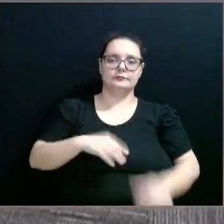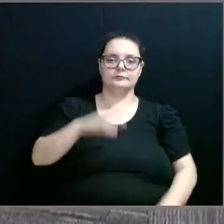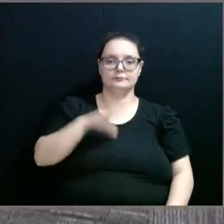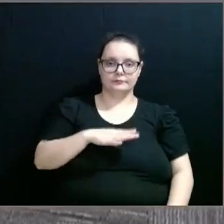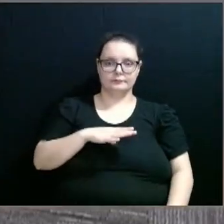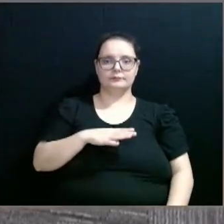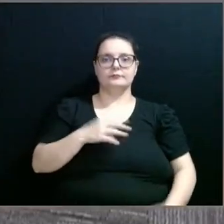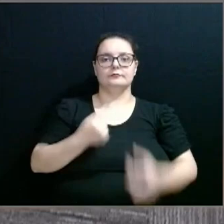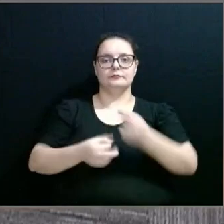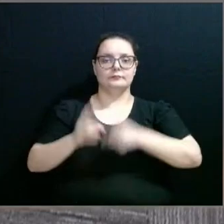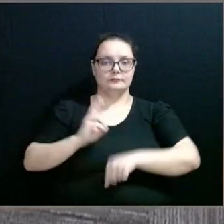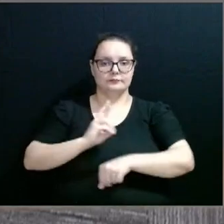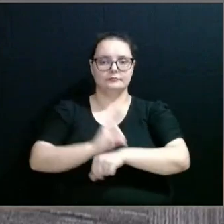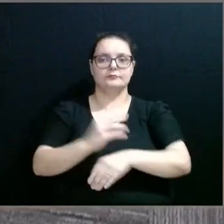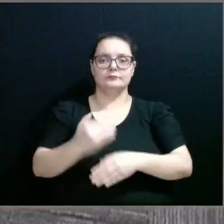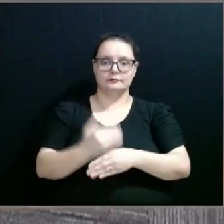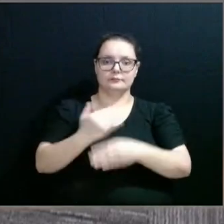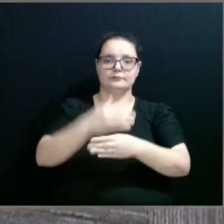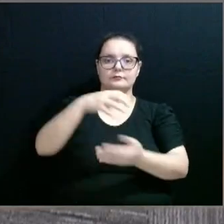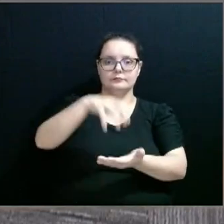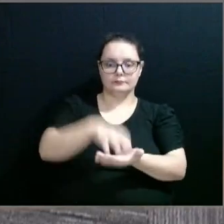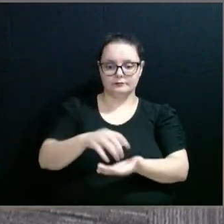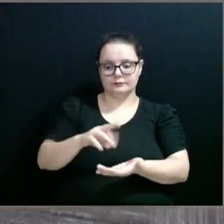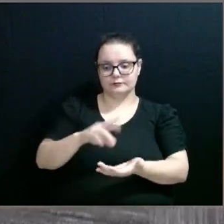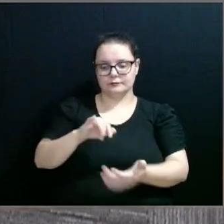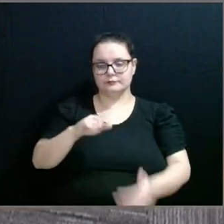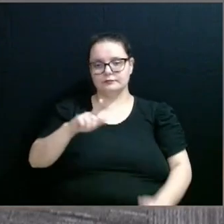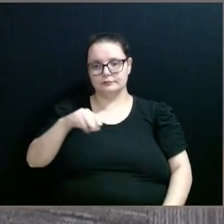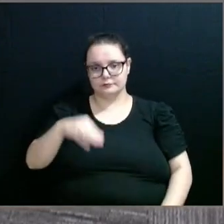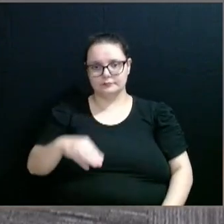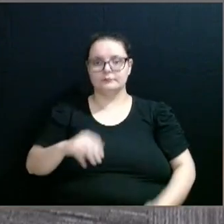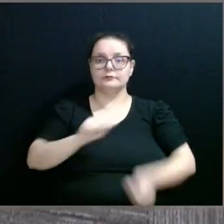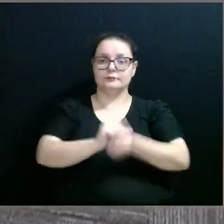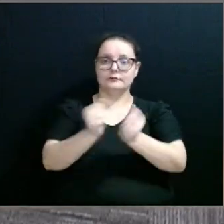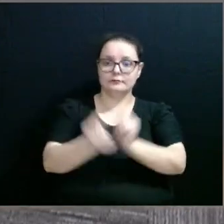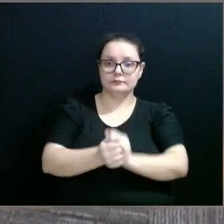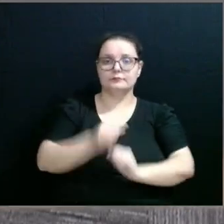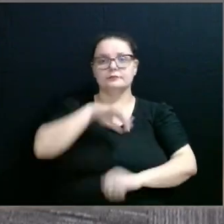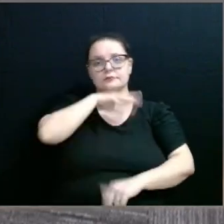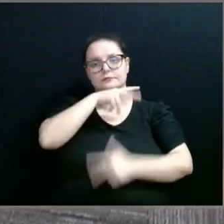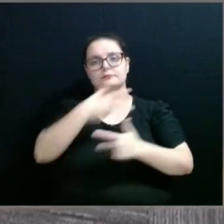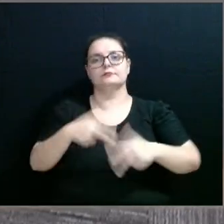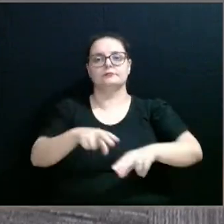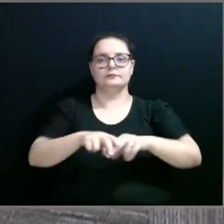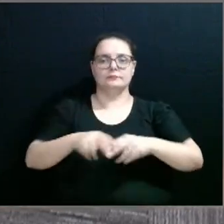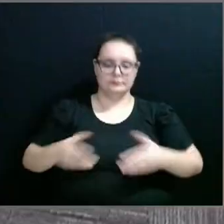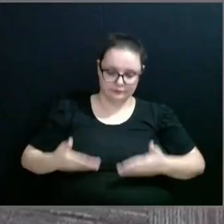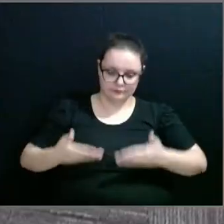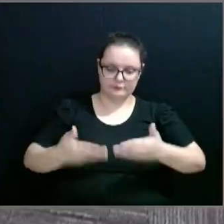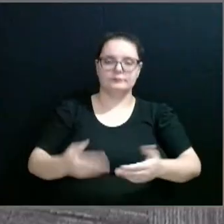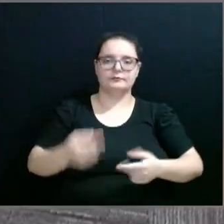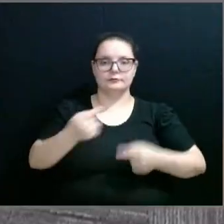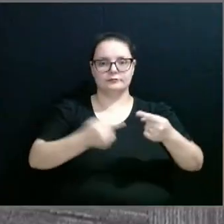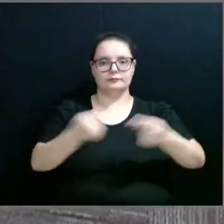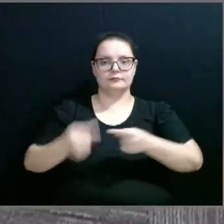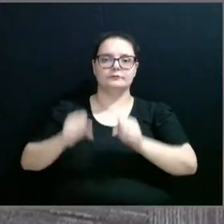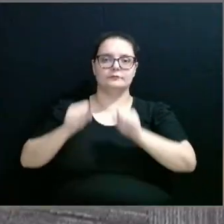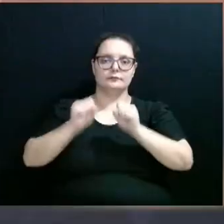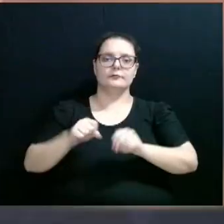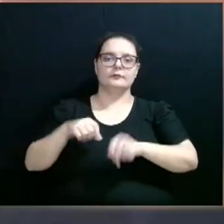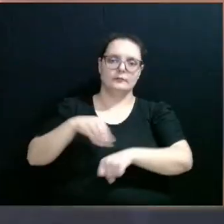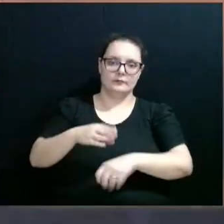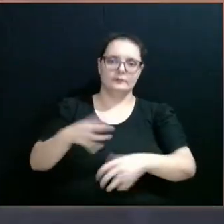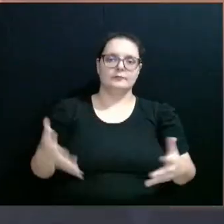para construir um centro de triagem e reabilitação dos animais, e por isso nós trouxemos aqui esse debate para que a gente possa encaminhar essas iniciativas na